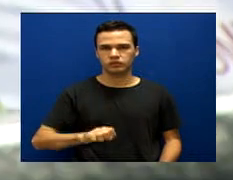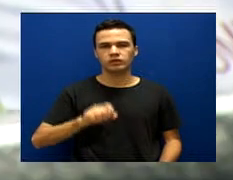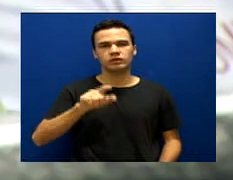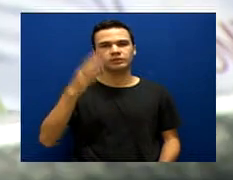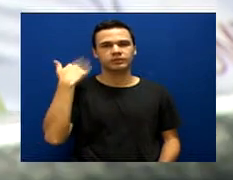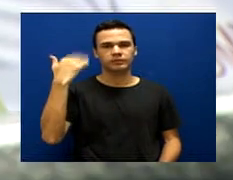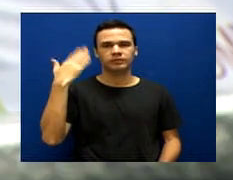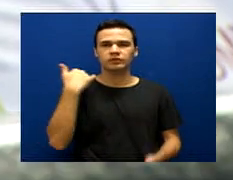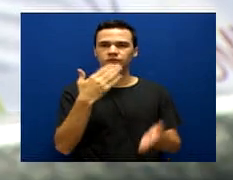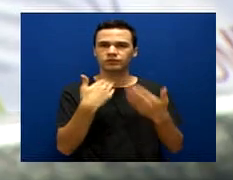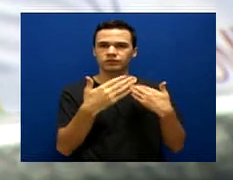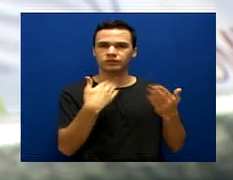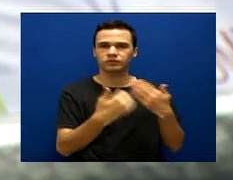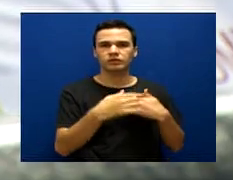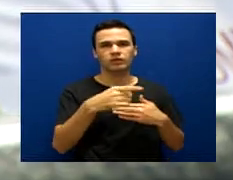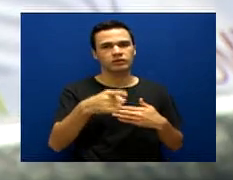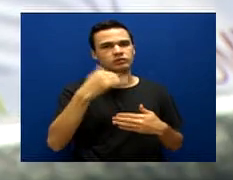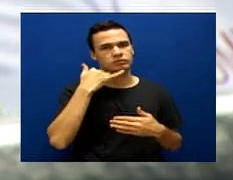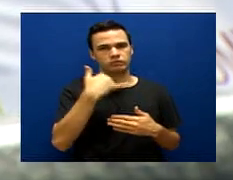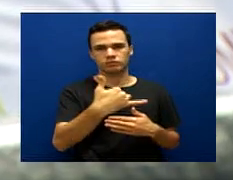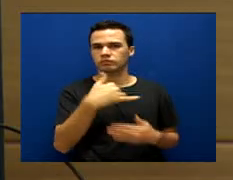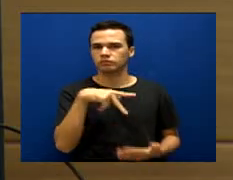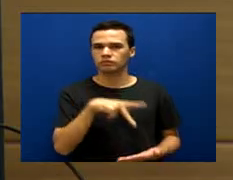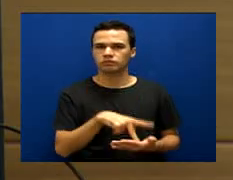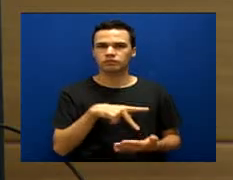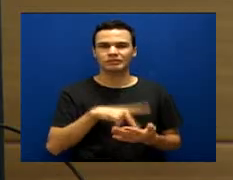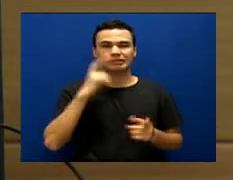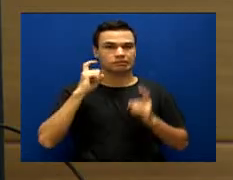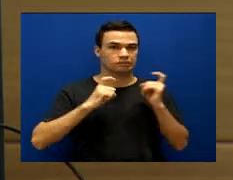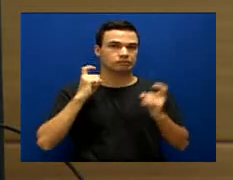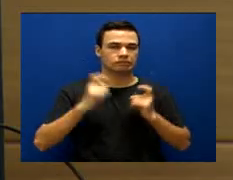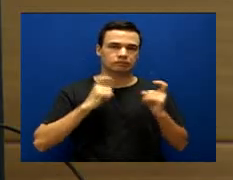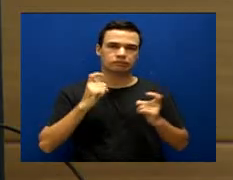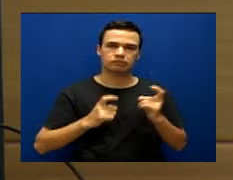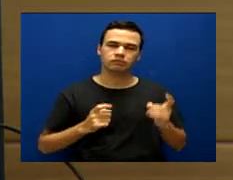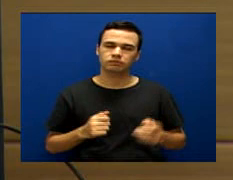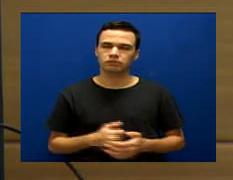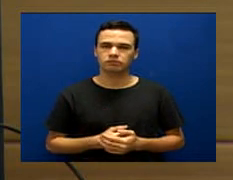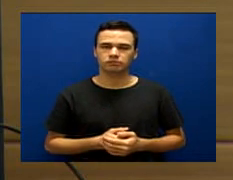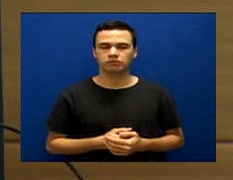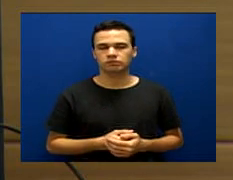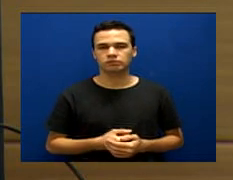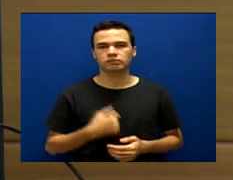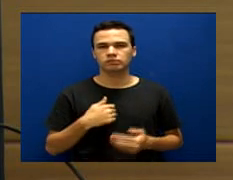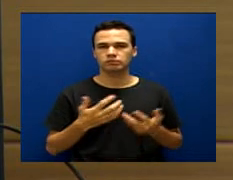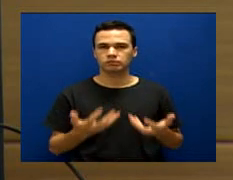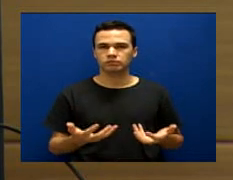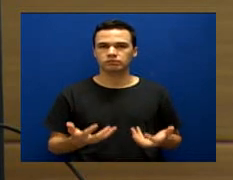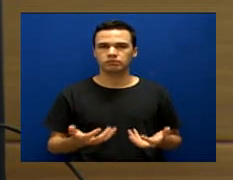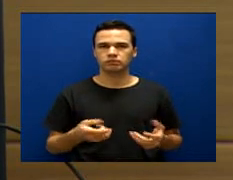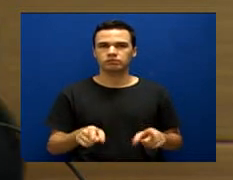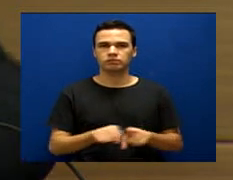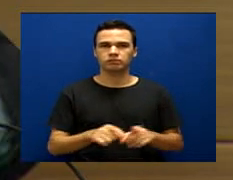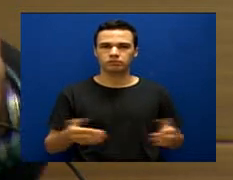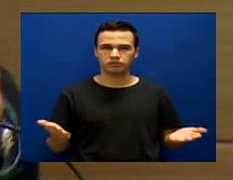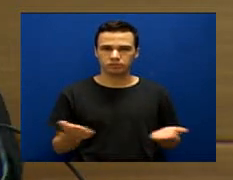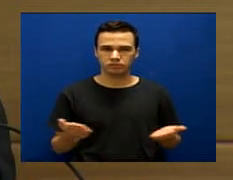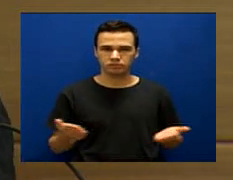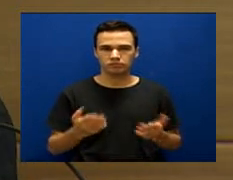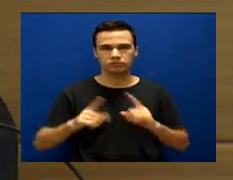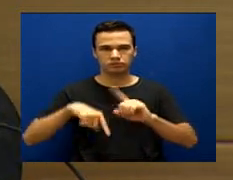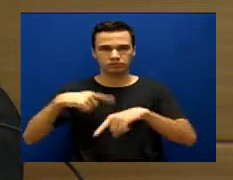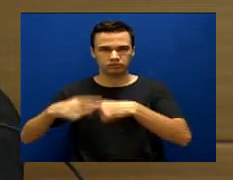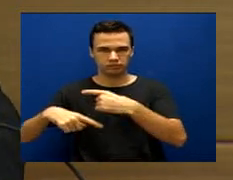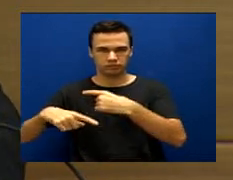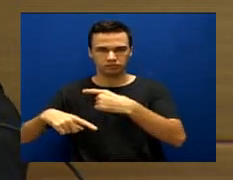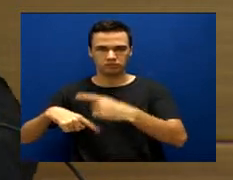ela, ela realmente nos ligou, preocupadíssimo, né? E eu quero agora, no próximo momento,